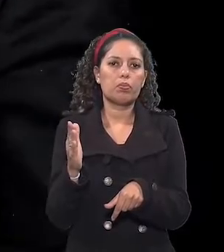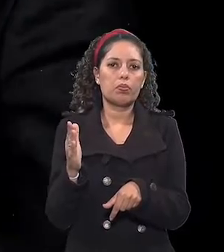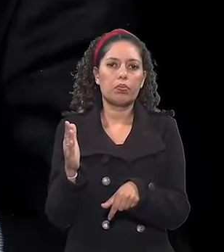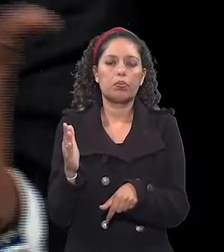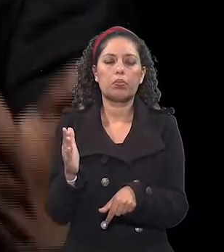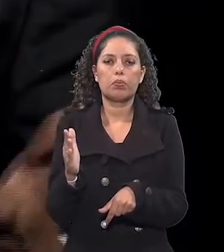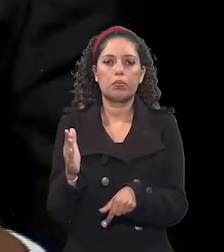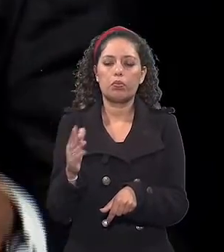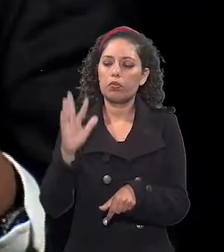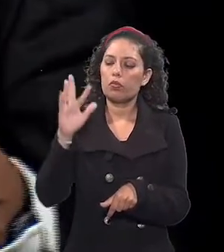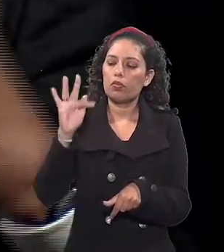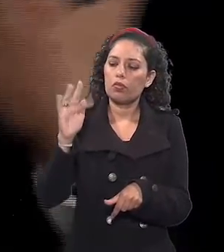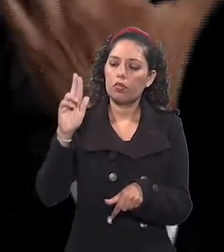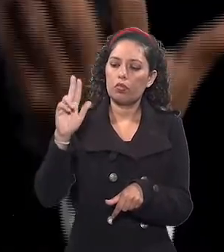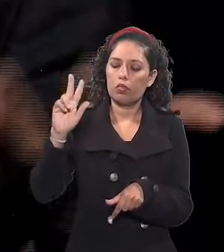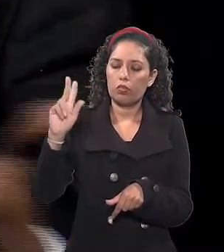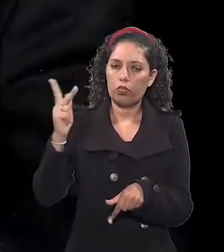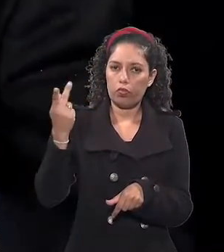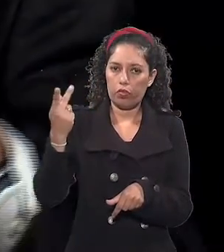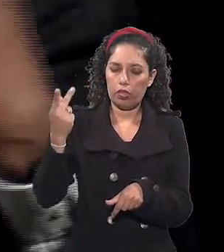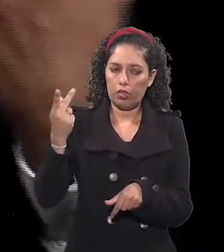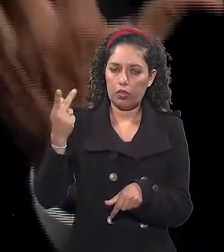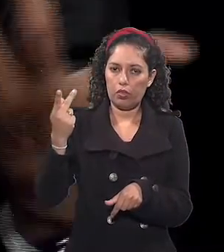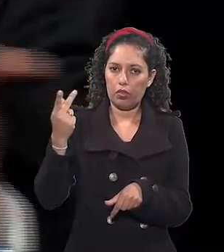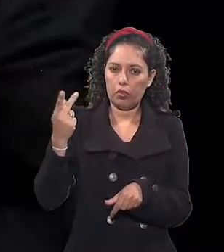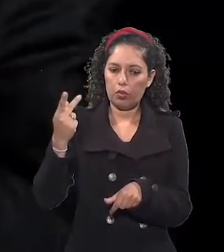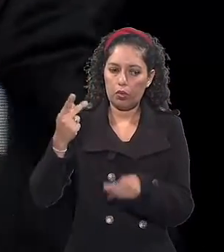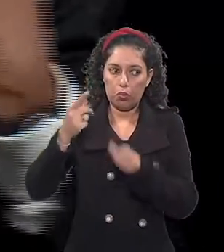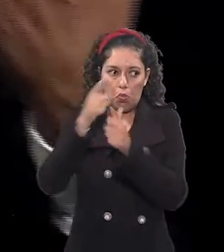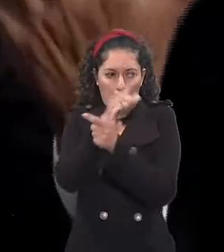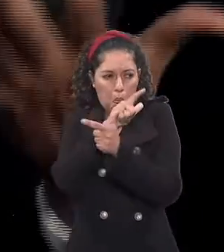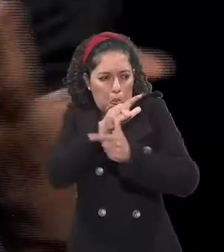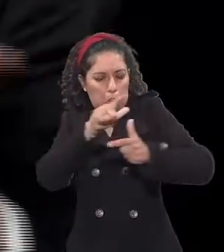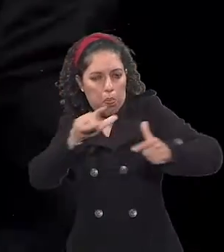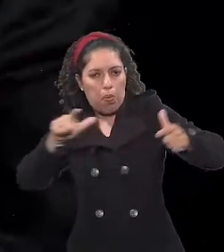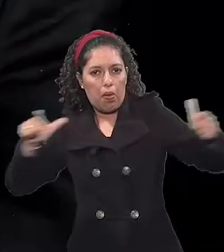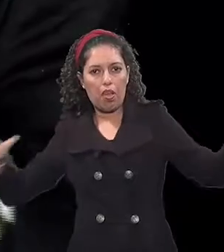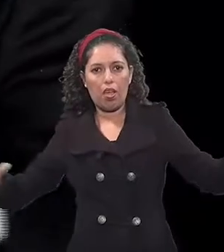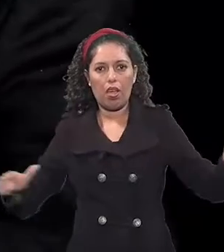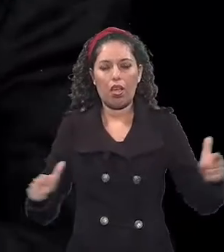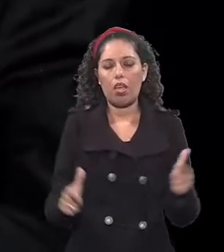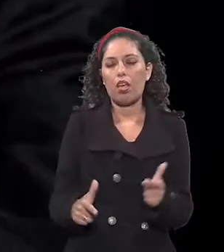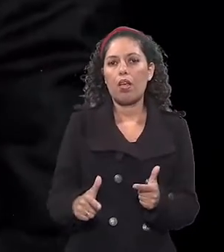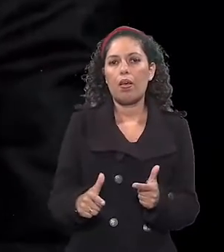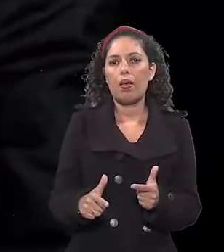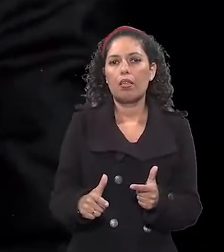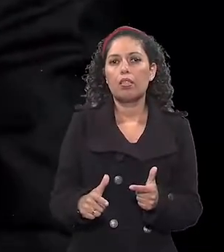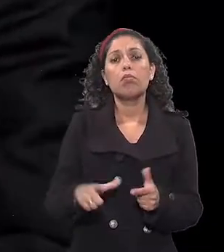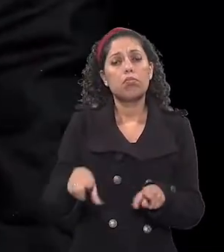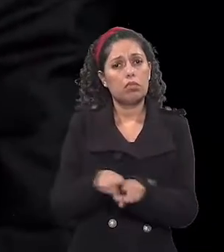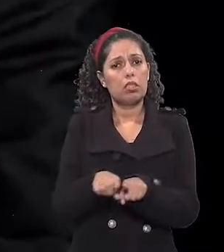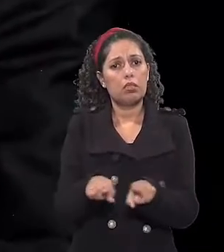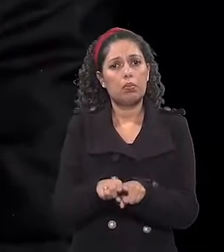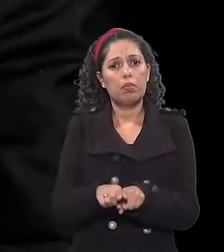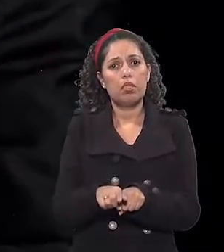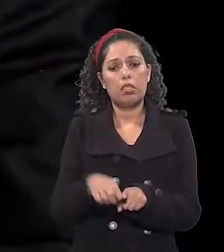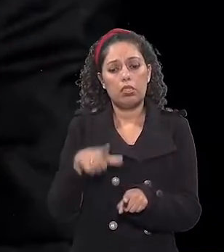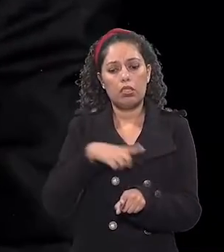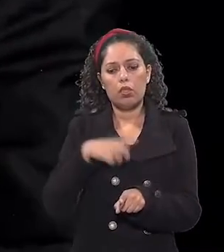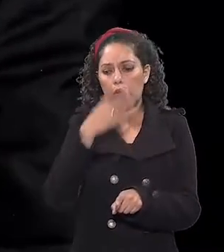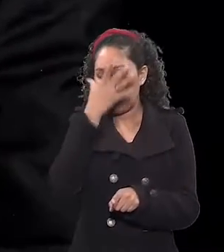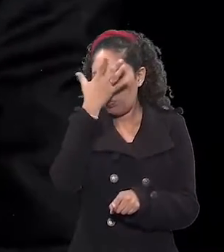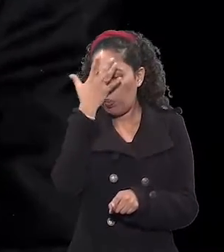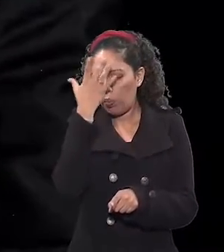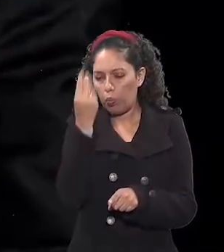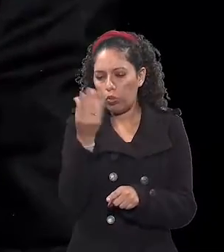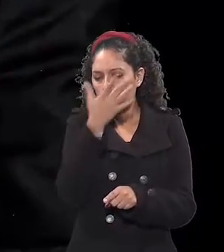ao mesmo tempo que o funk foi ganhando um grande público, um grande sucesso, também tem sido